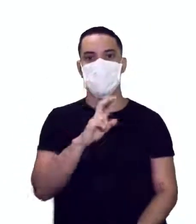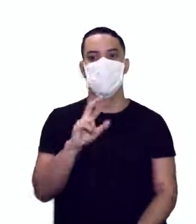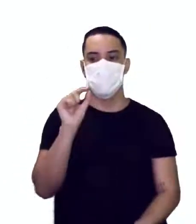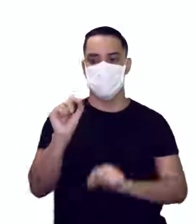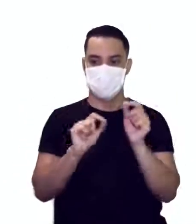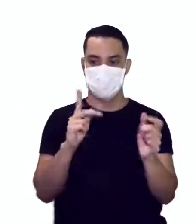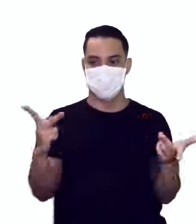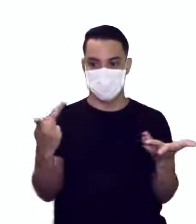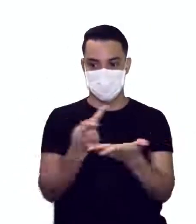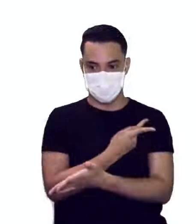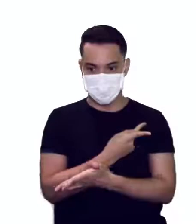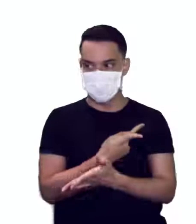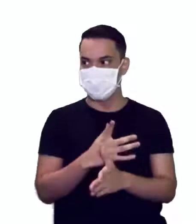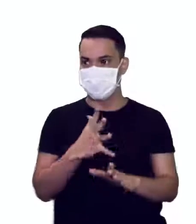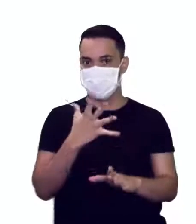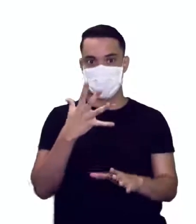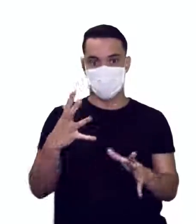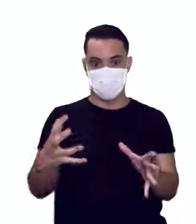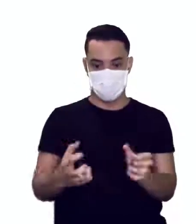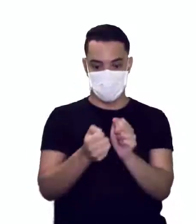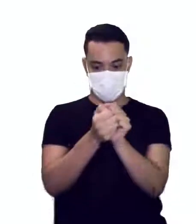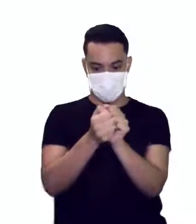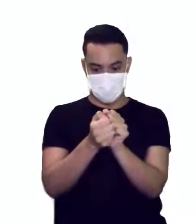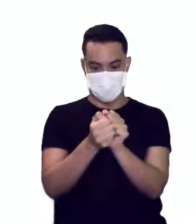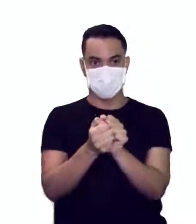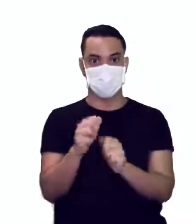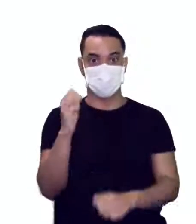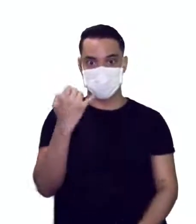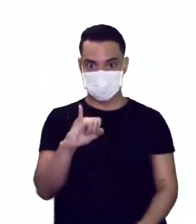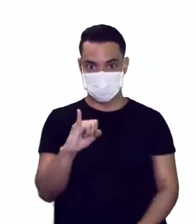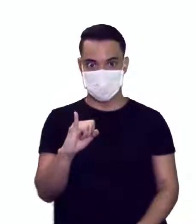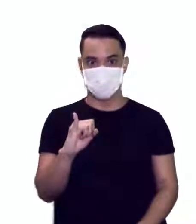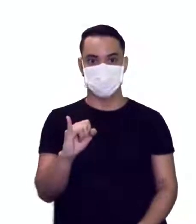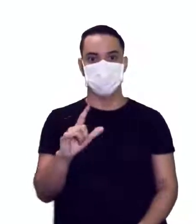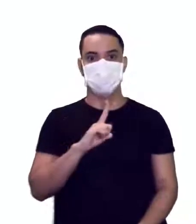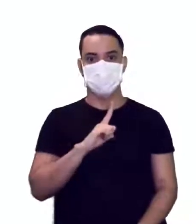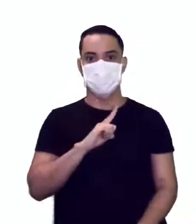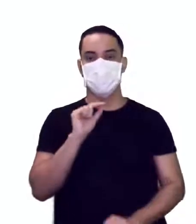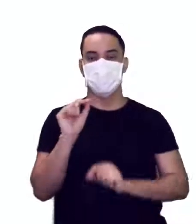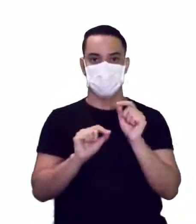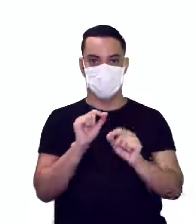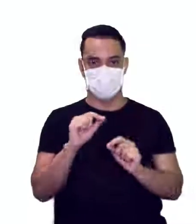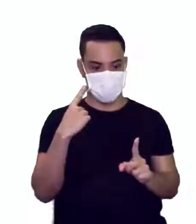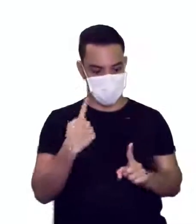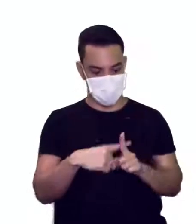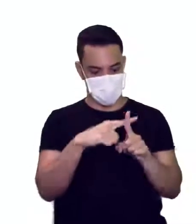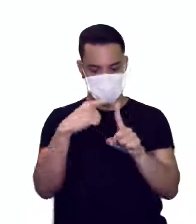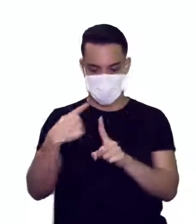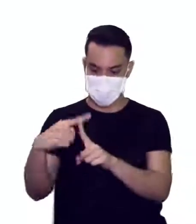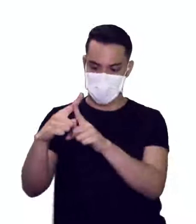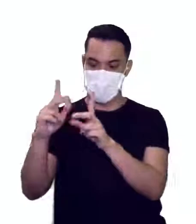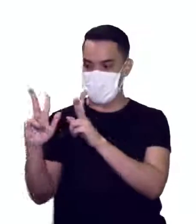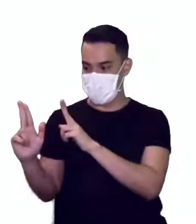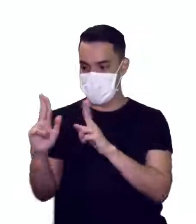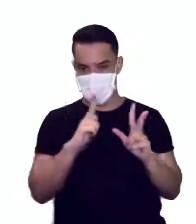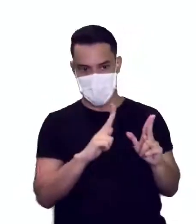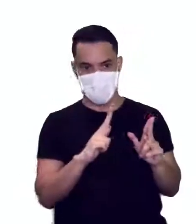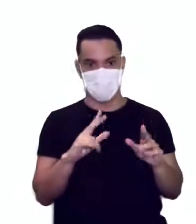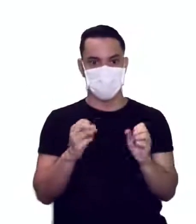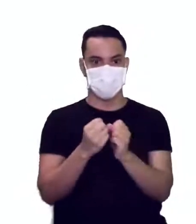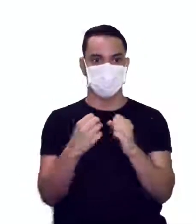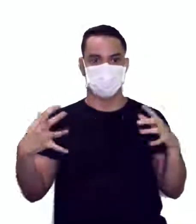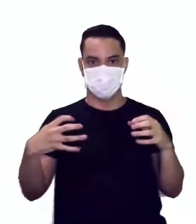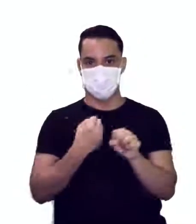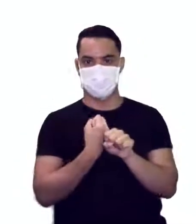que ocorre uma força de atração. Já quando os corpos possuem cargas de sinais iguais, eles se